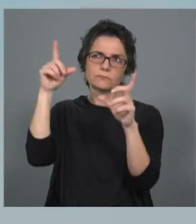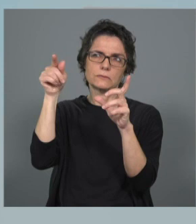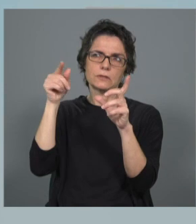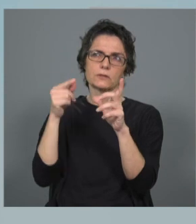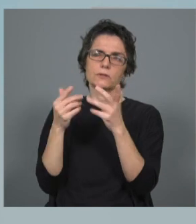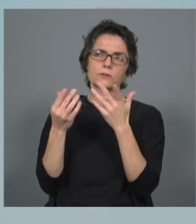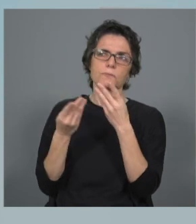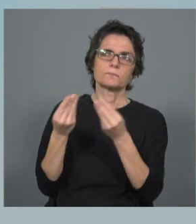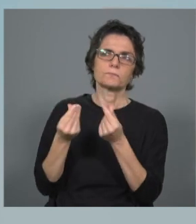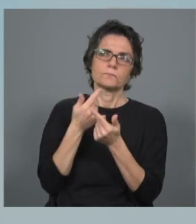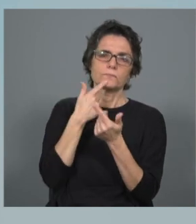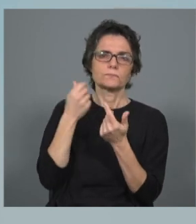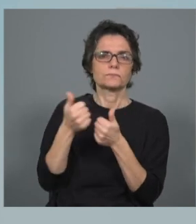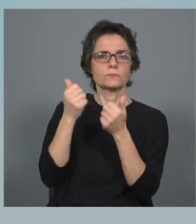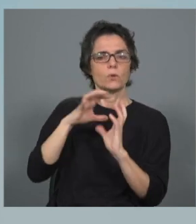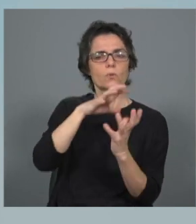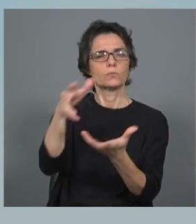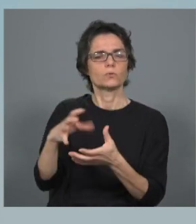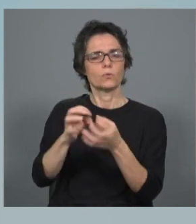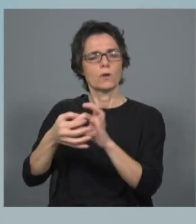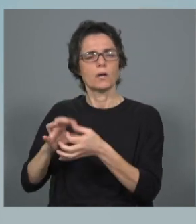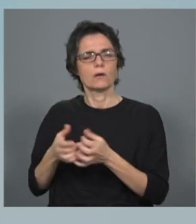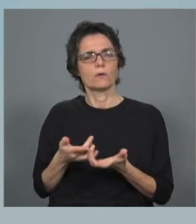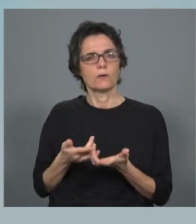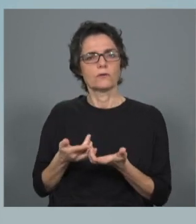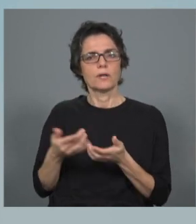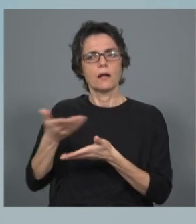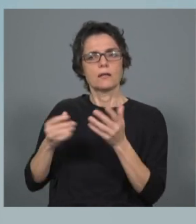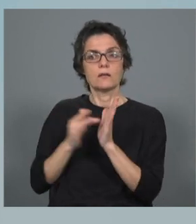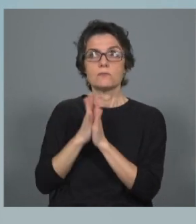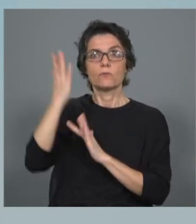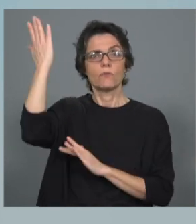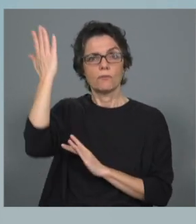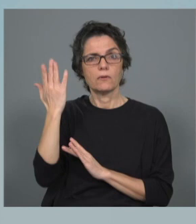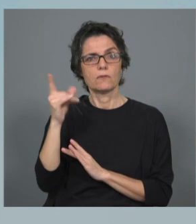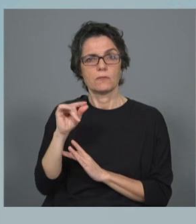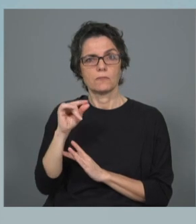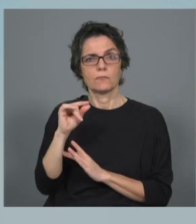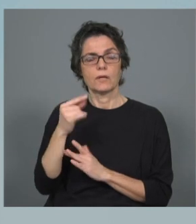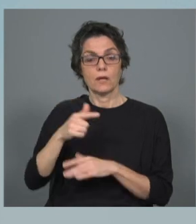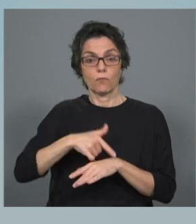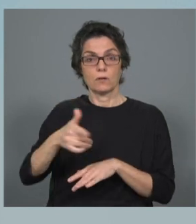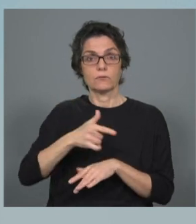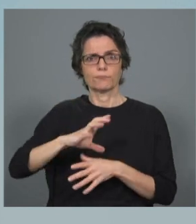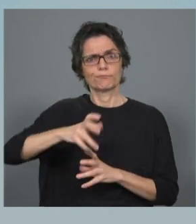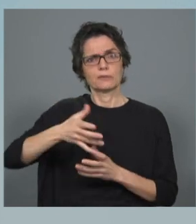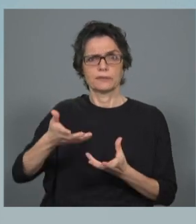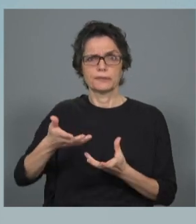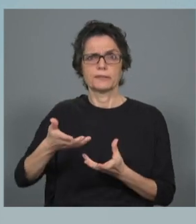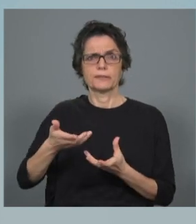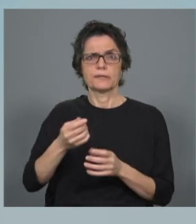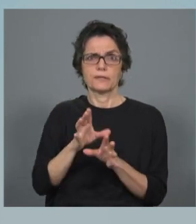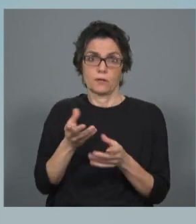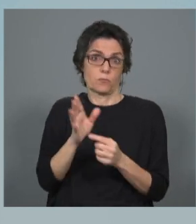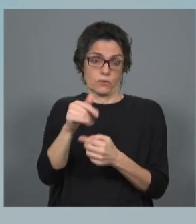Deus, tocam a sua relação com o mundo e com os outros, e nesse aspecto, em tempos de crise, como são os tempos sempre desta